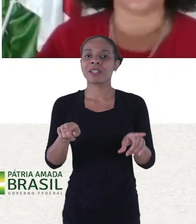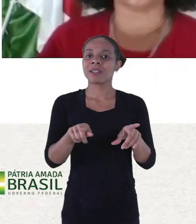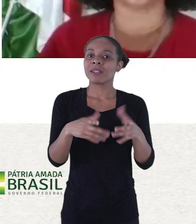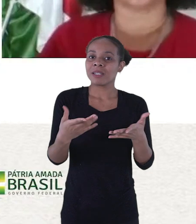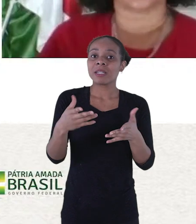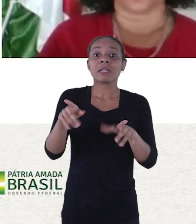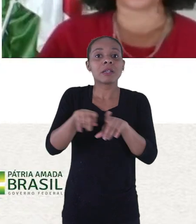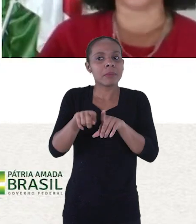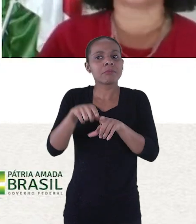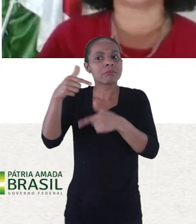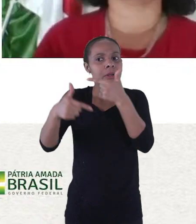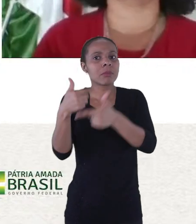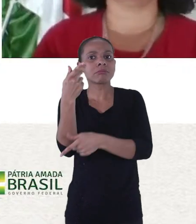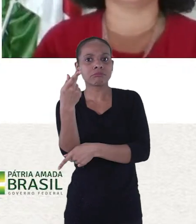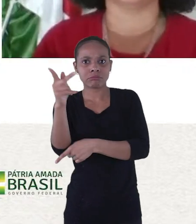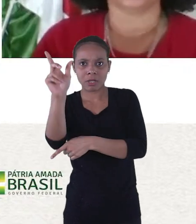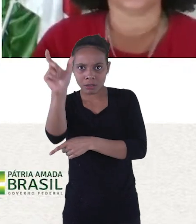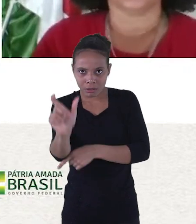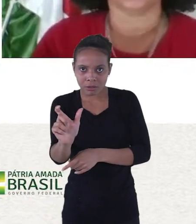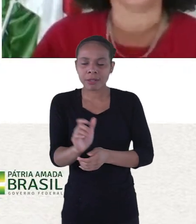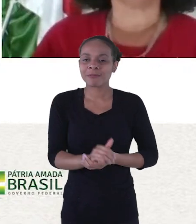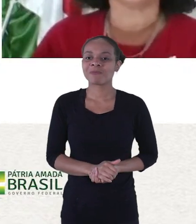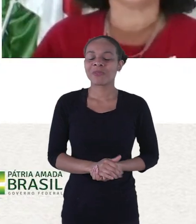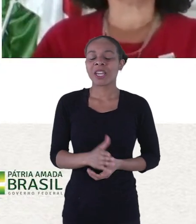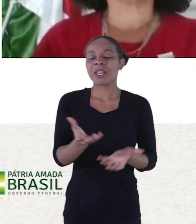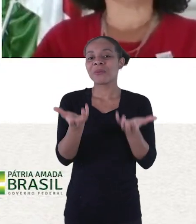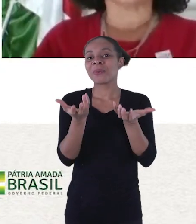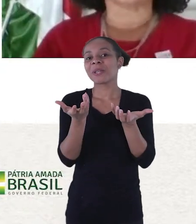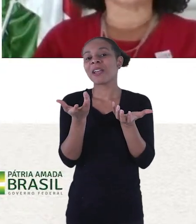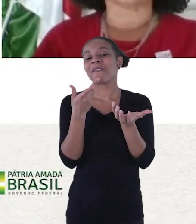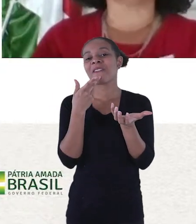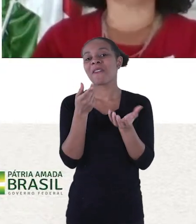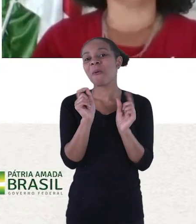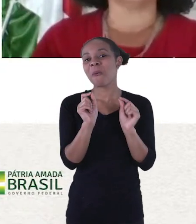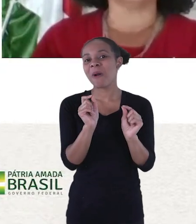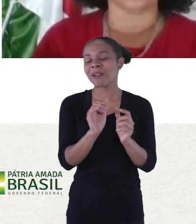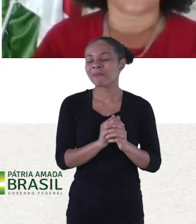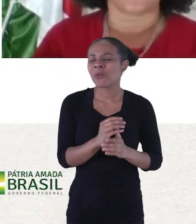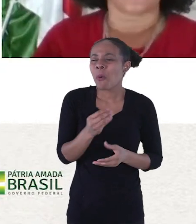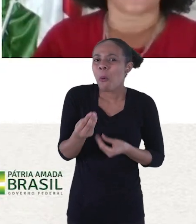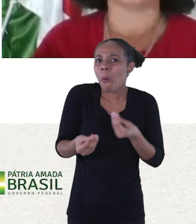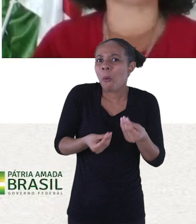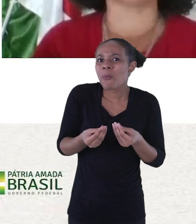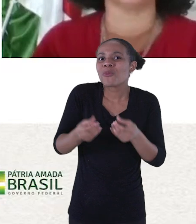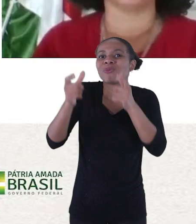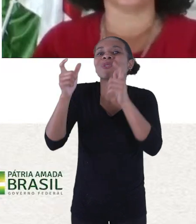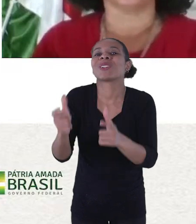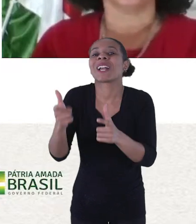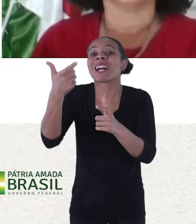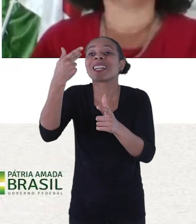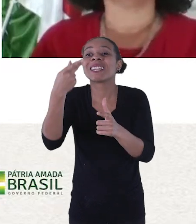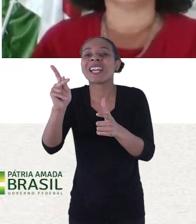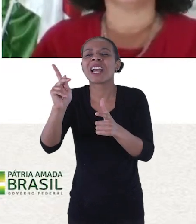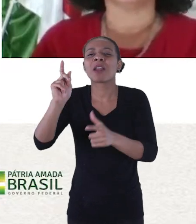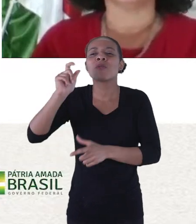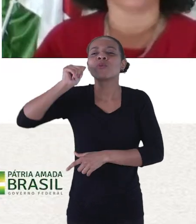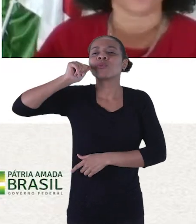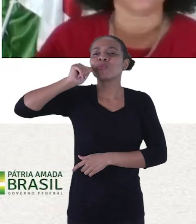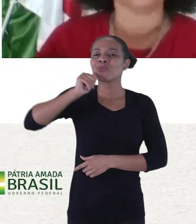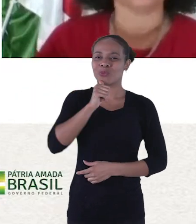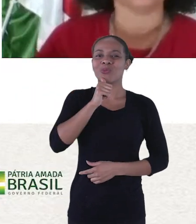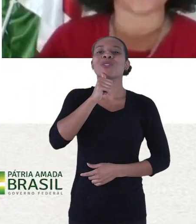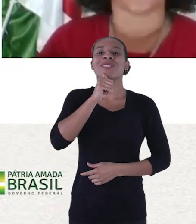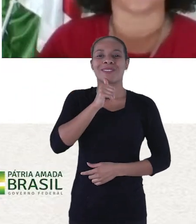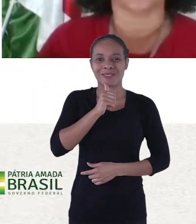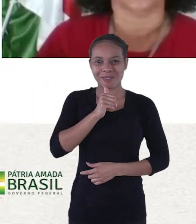de marcar nessa última fala minha é o espaço dela de mulher para cima, de mulher